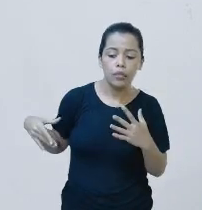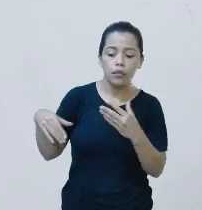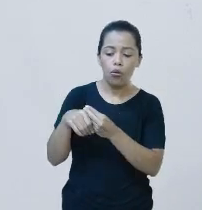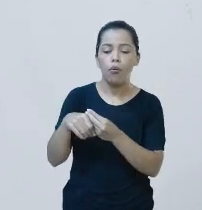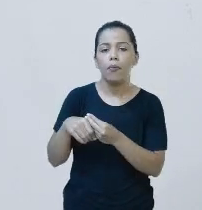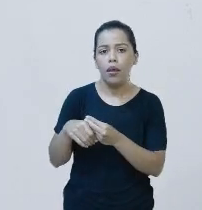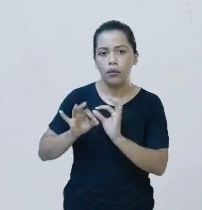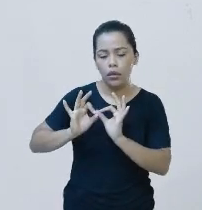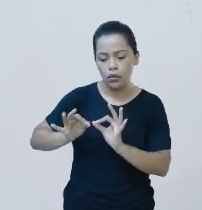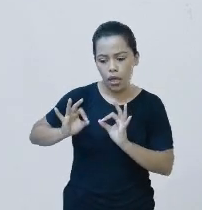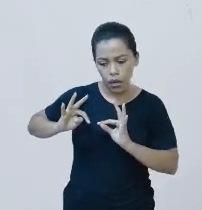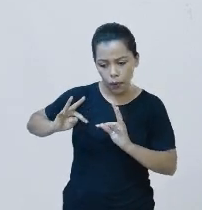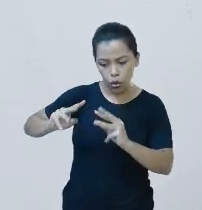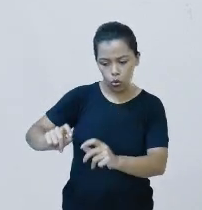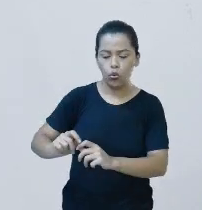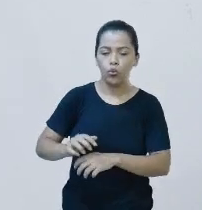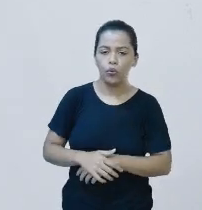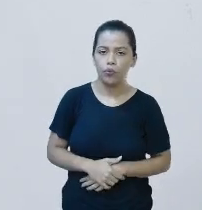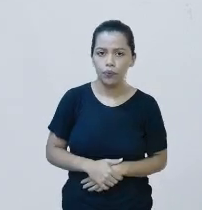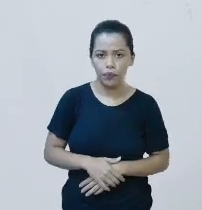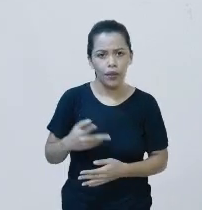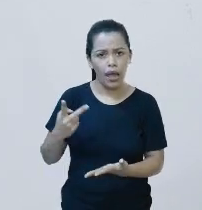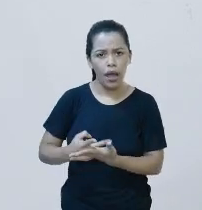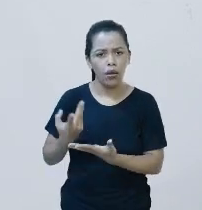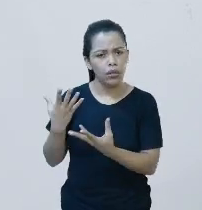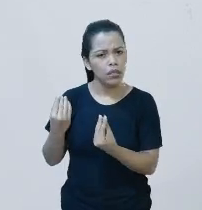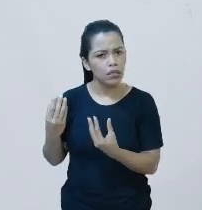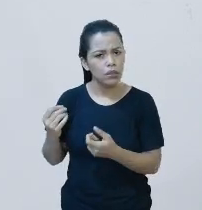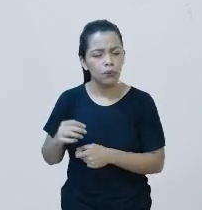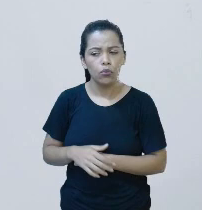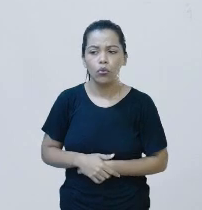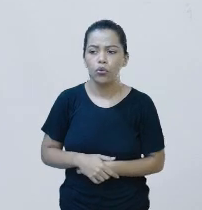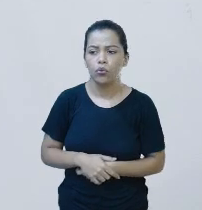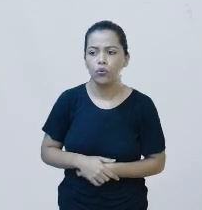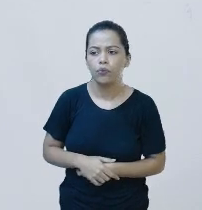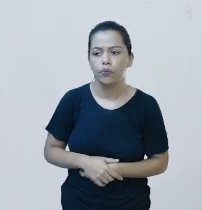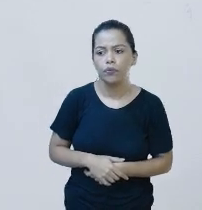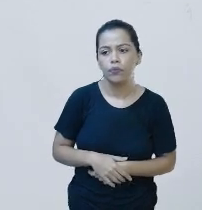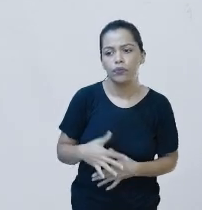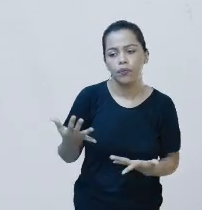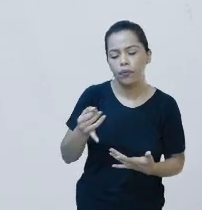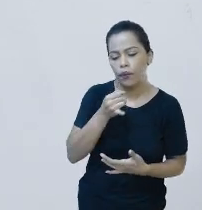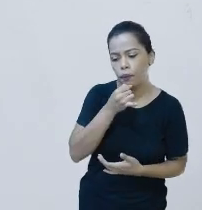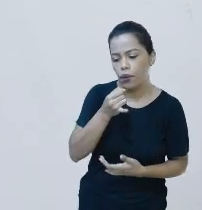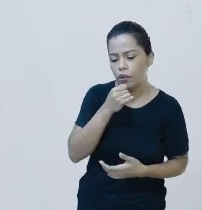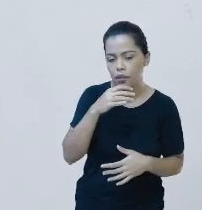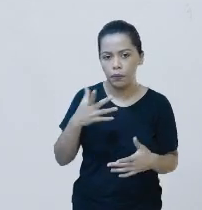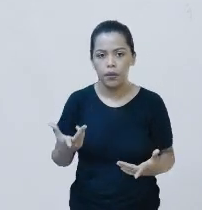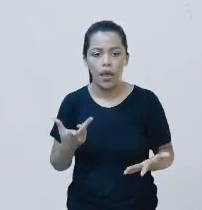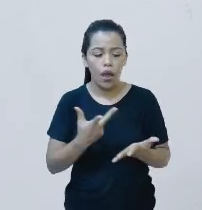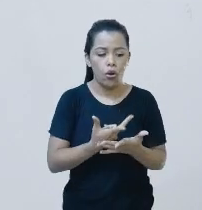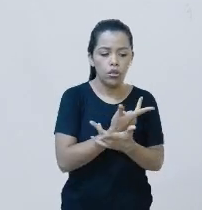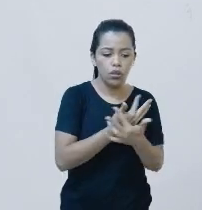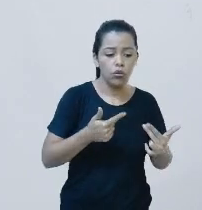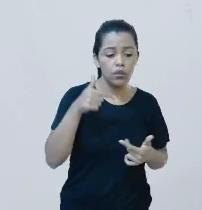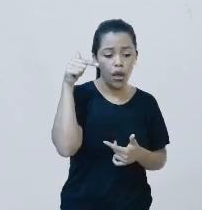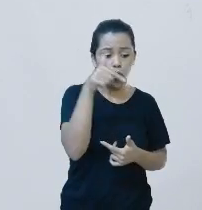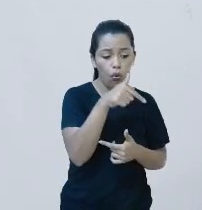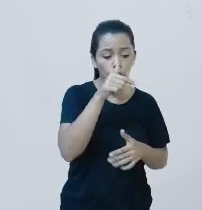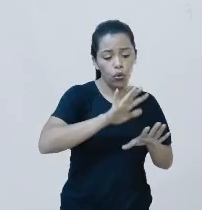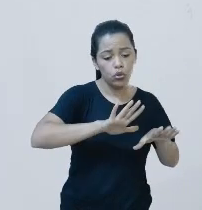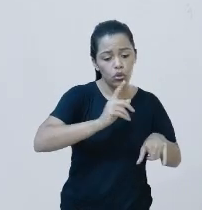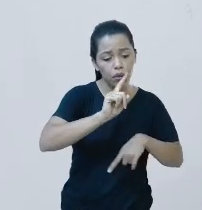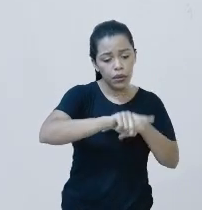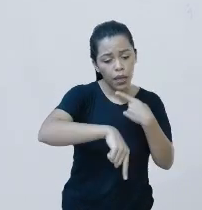ao seu telespectador. Acontece muito isso. Acontece um fato hoje, ele sai como uma notícia no jornal e depois